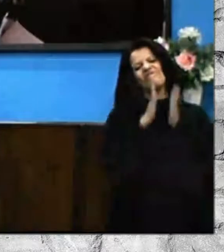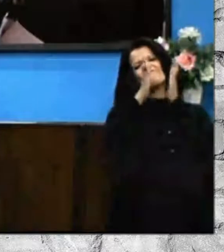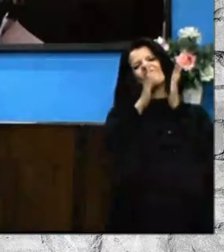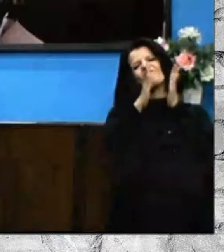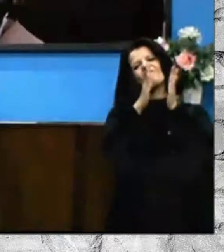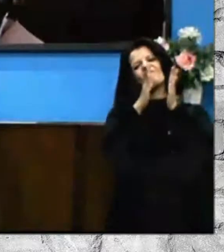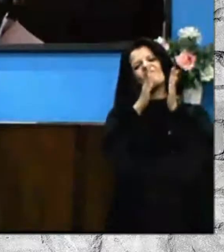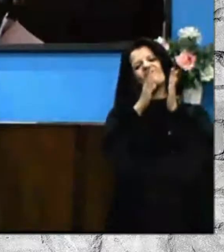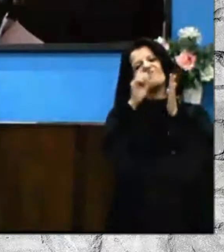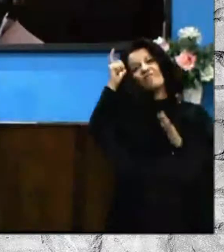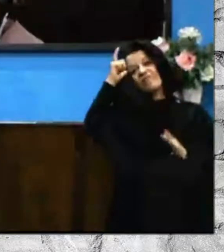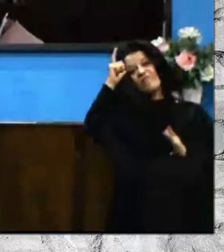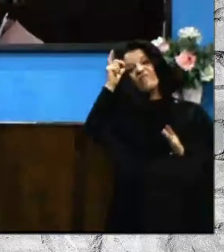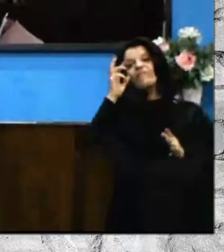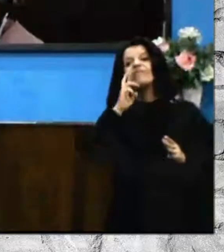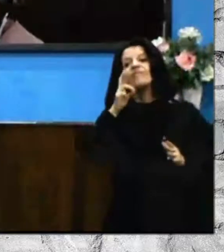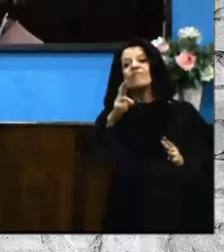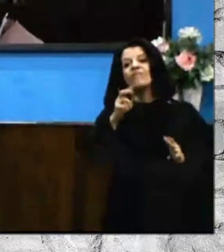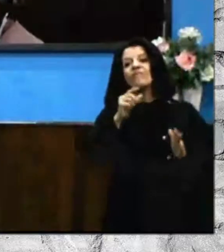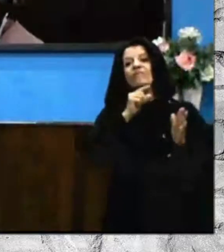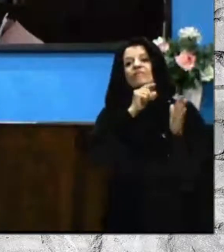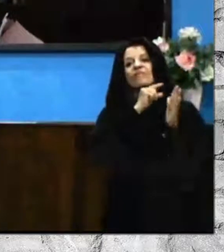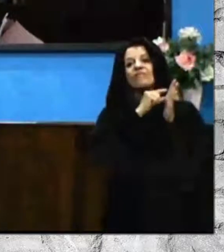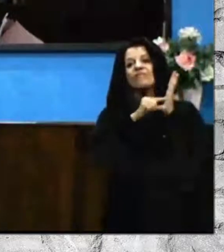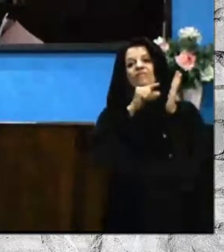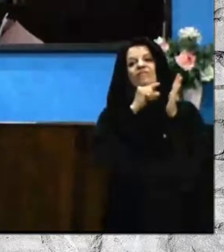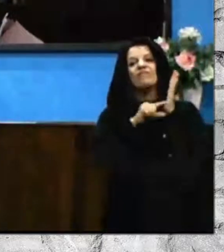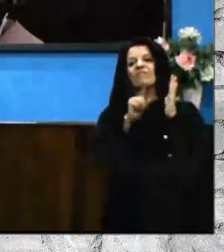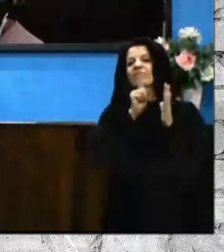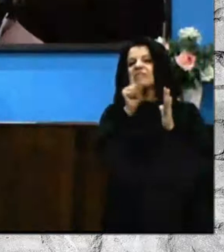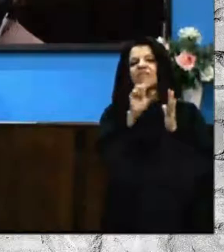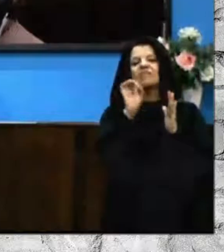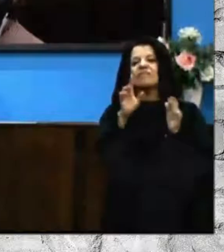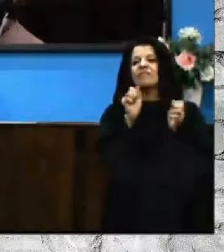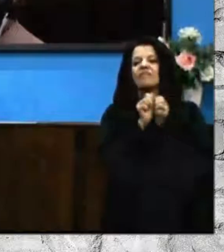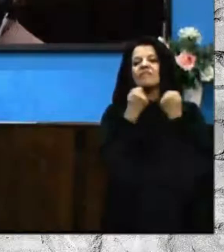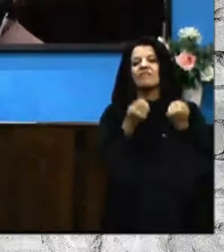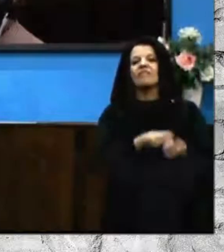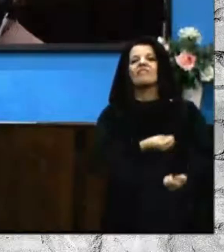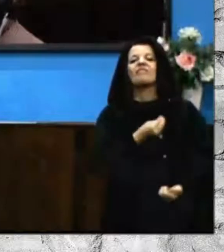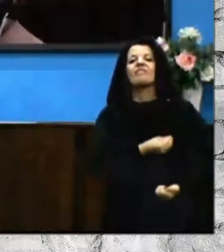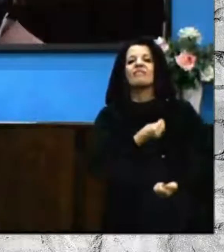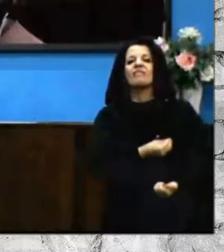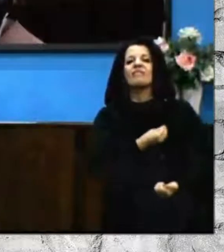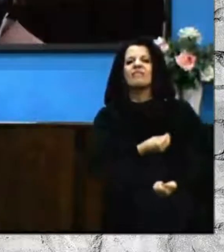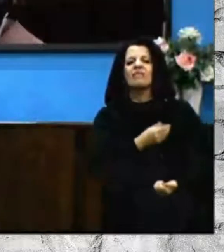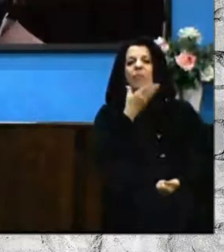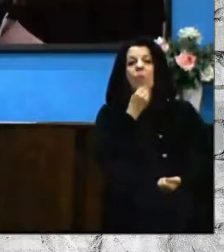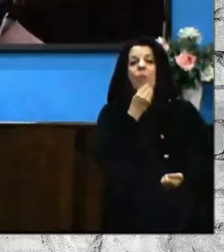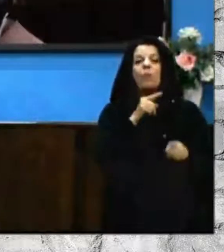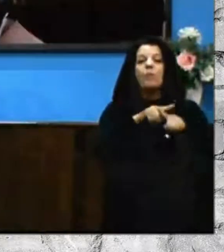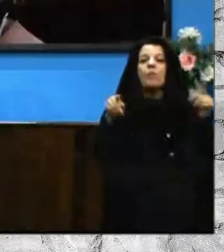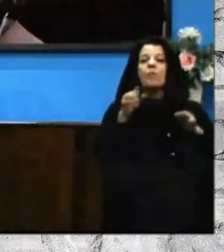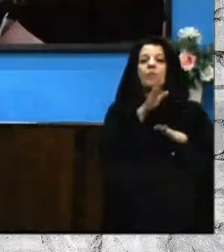disse: está escrito, nem só de pão viverá o homem, mas de toda a palavra que procede